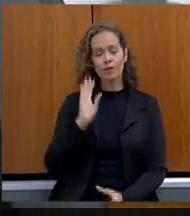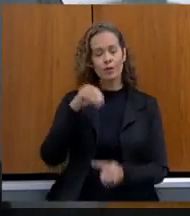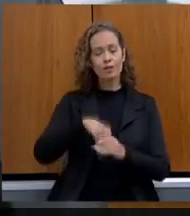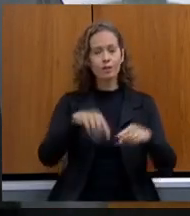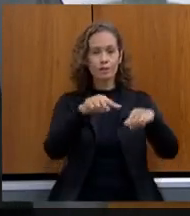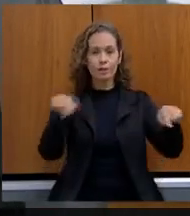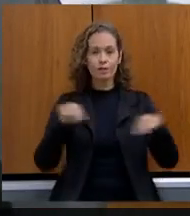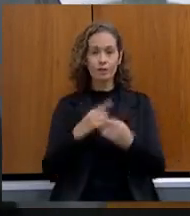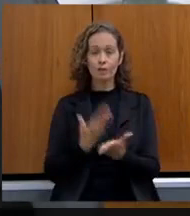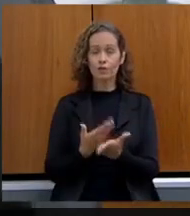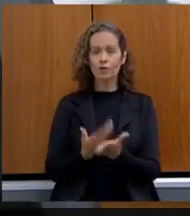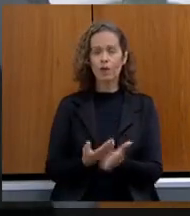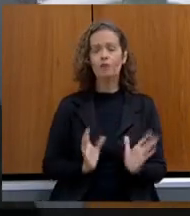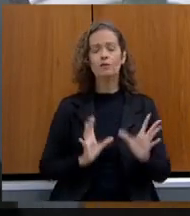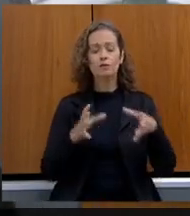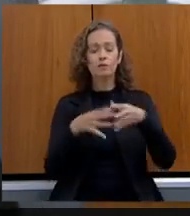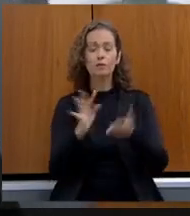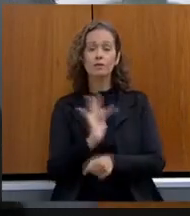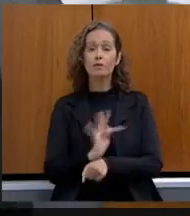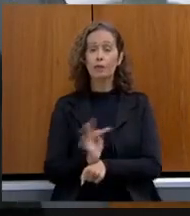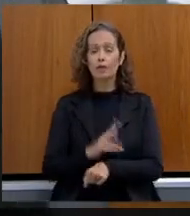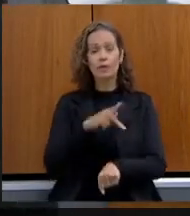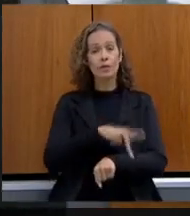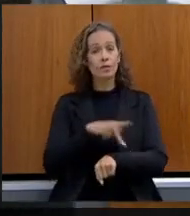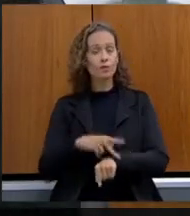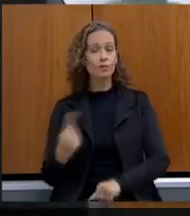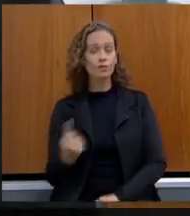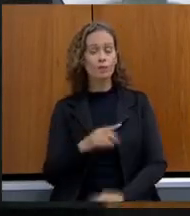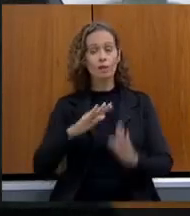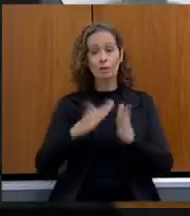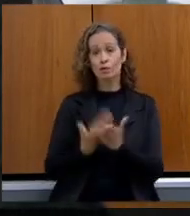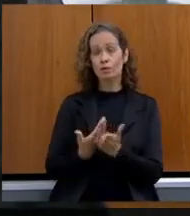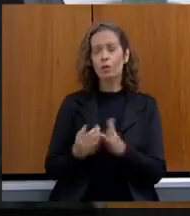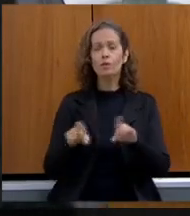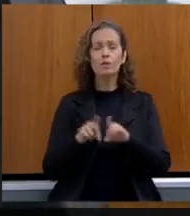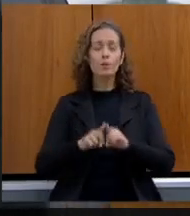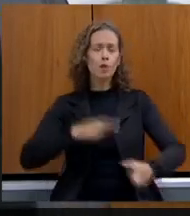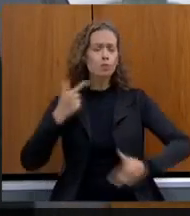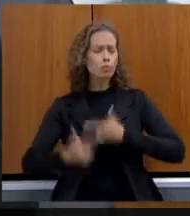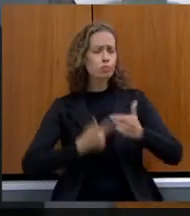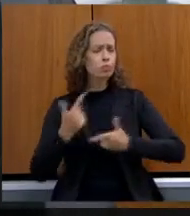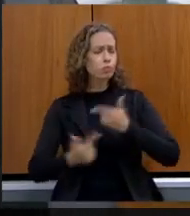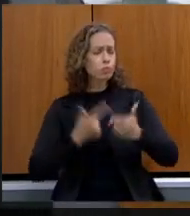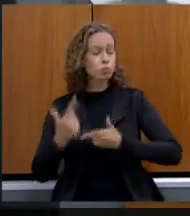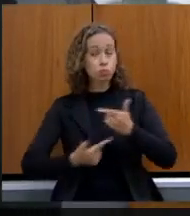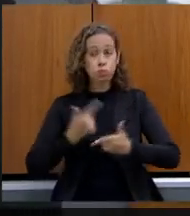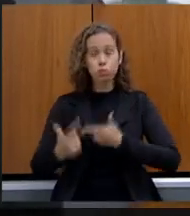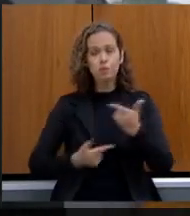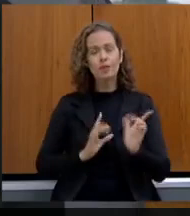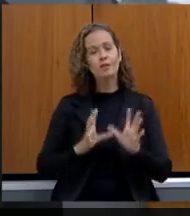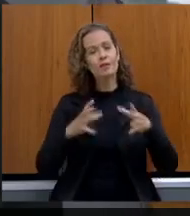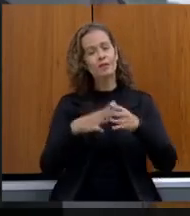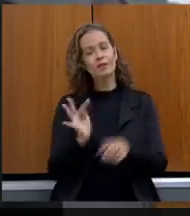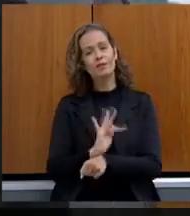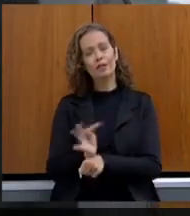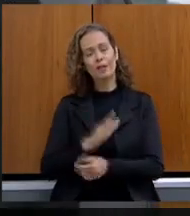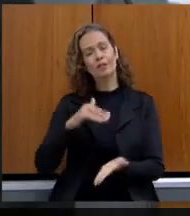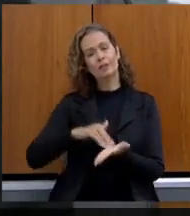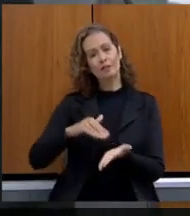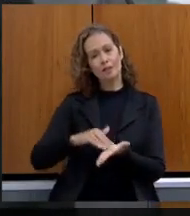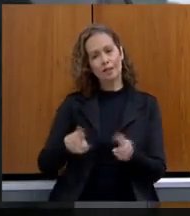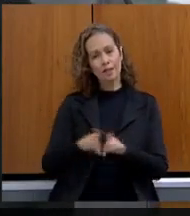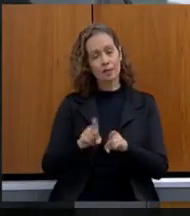foi o trabalho de cada Equipe técnica pedagógica de cada escola e o trabalho muito muito muito intenso das equipes técnicas da secretaria